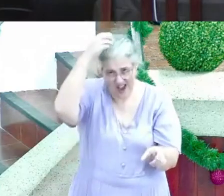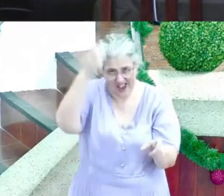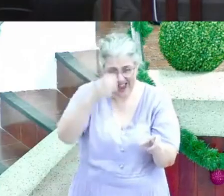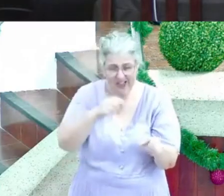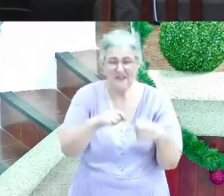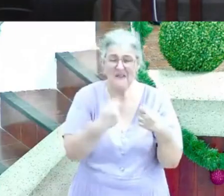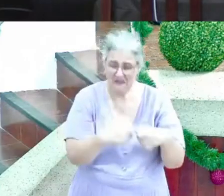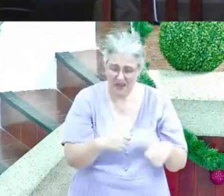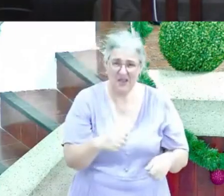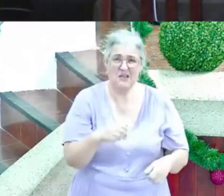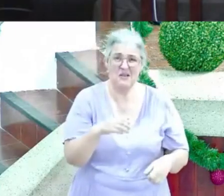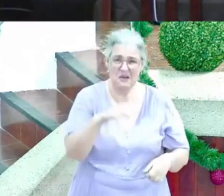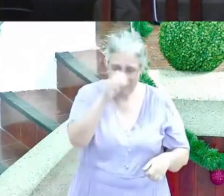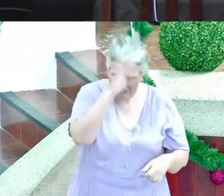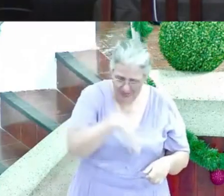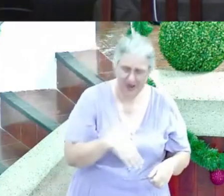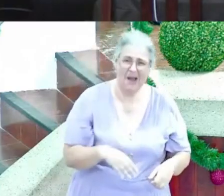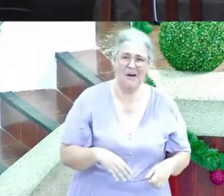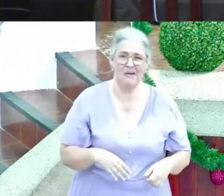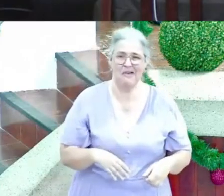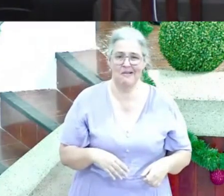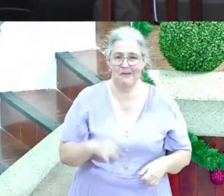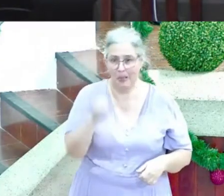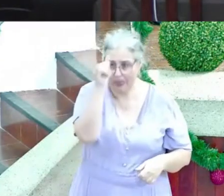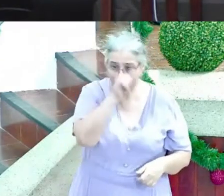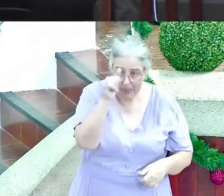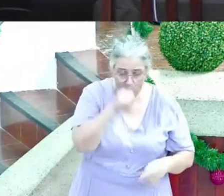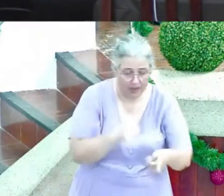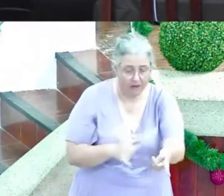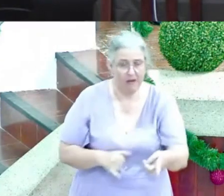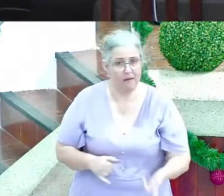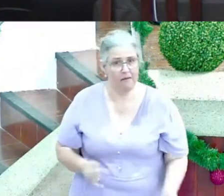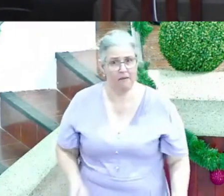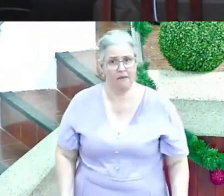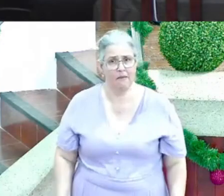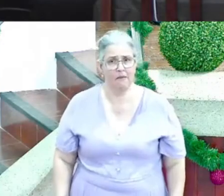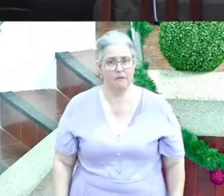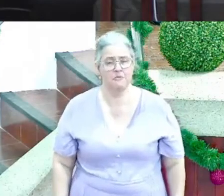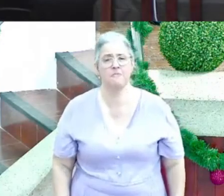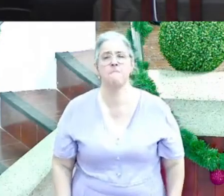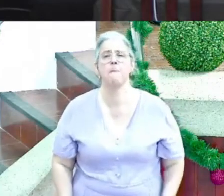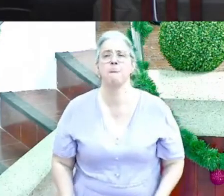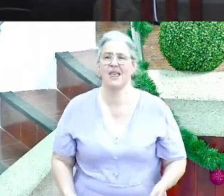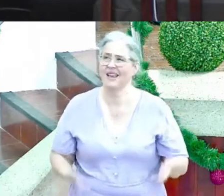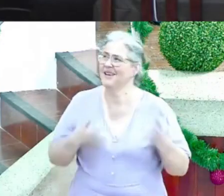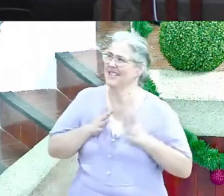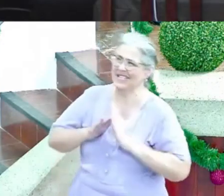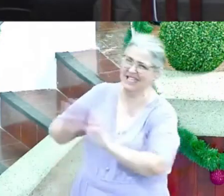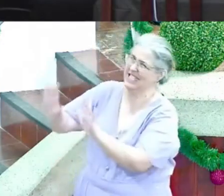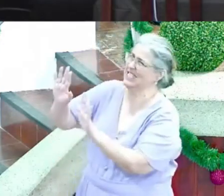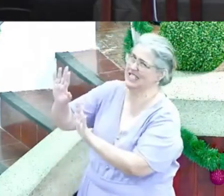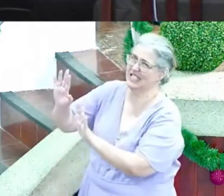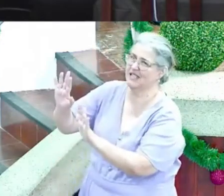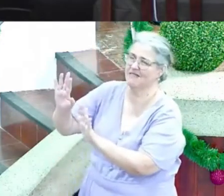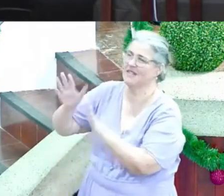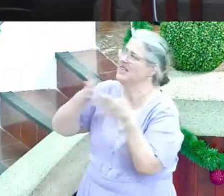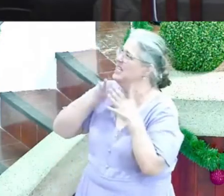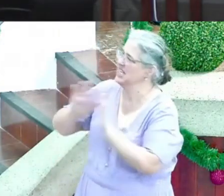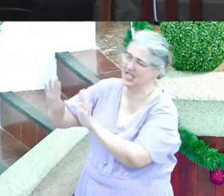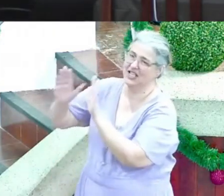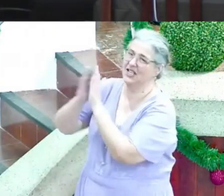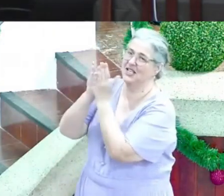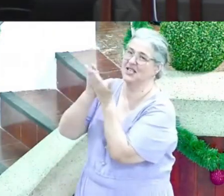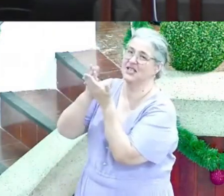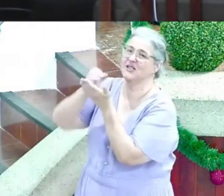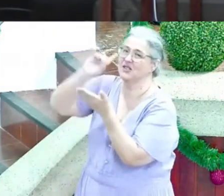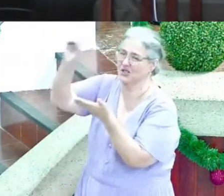graça. Mas esse homem rejeita a palavra de Deus e põe a sua fé em outro